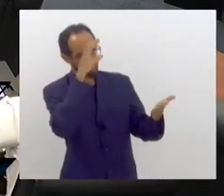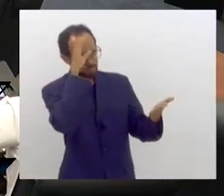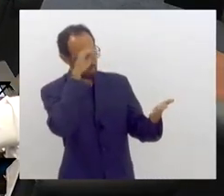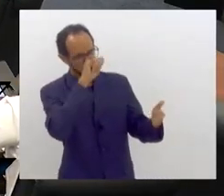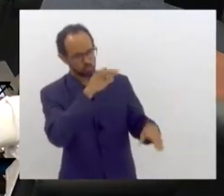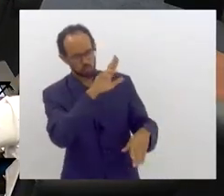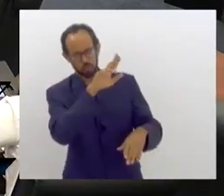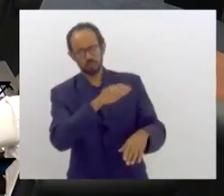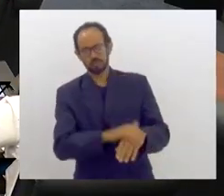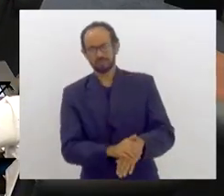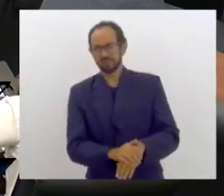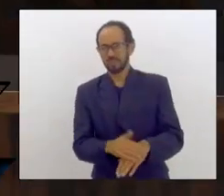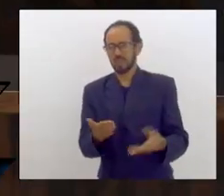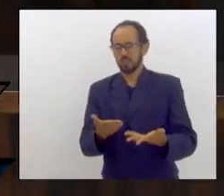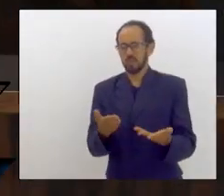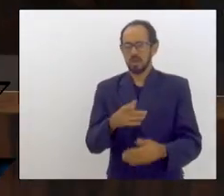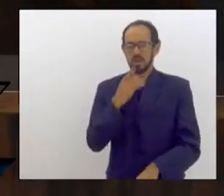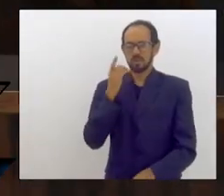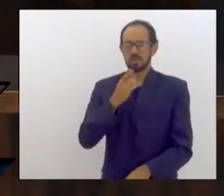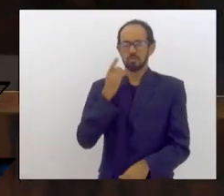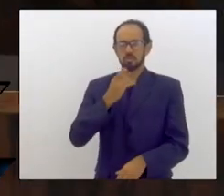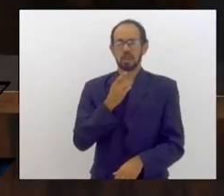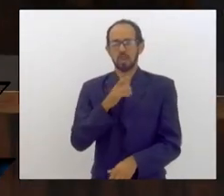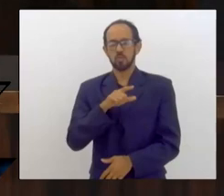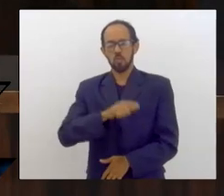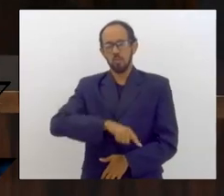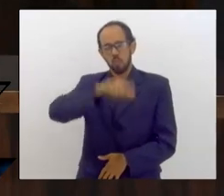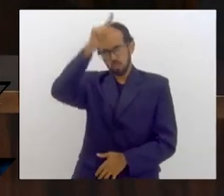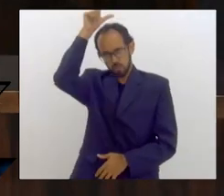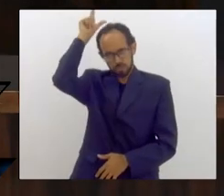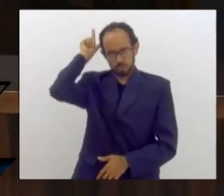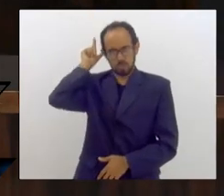para discutir o nosso nobre deputado Luiz Paulo.